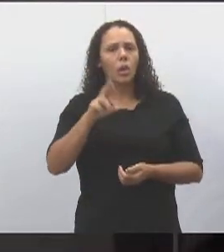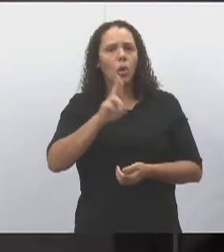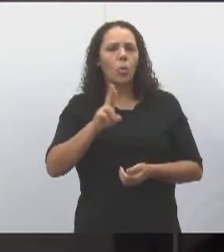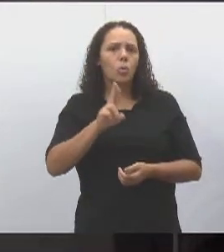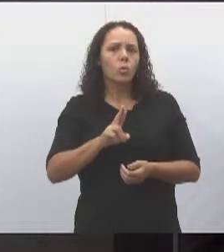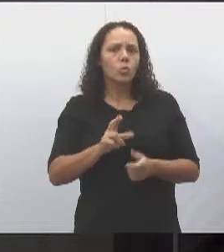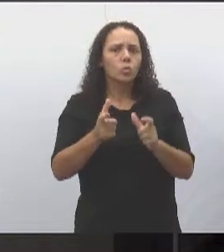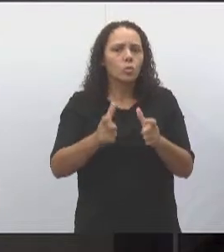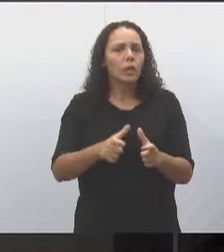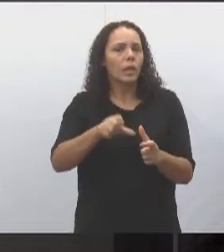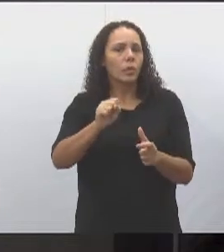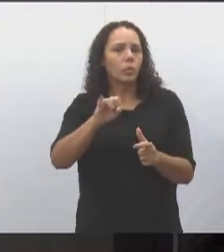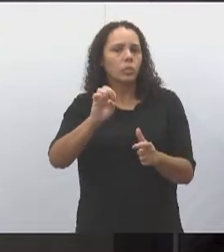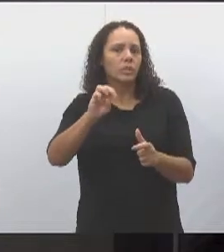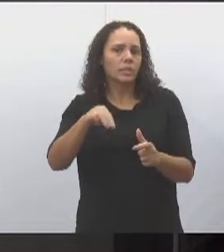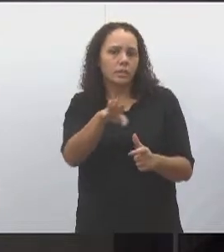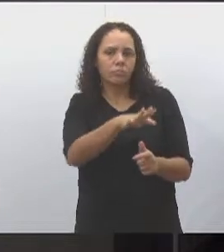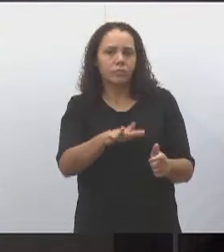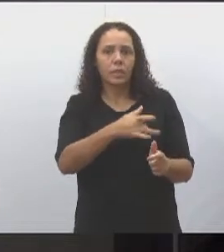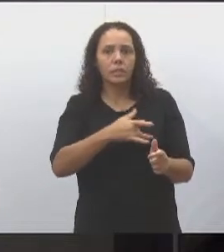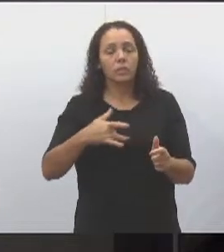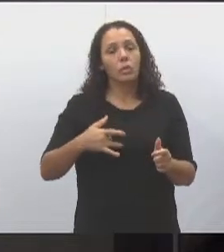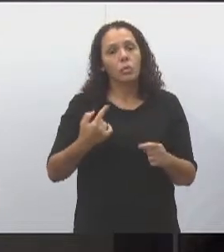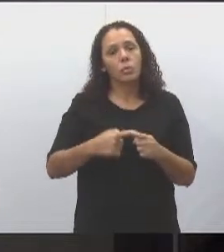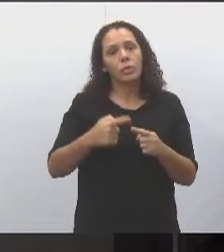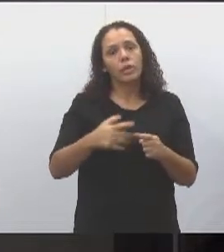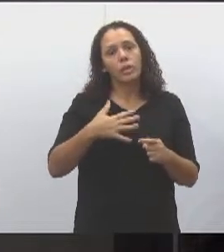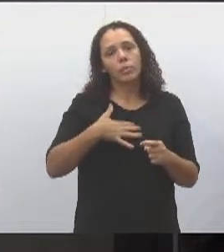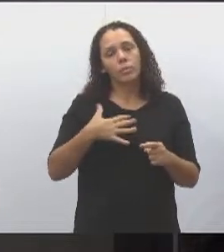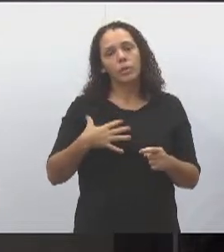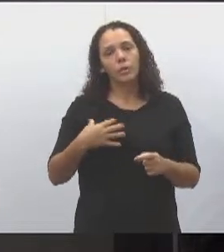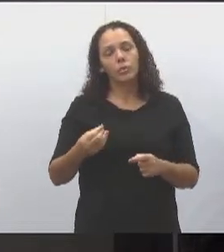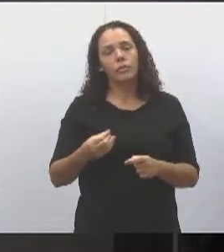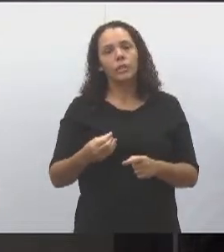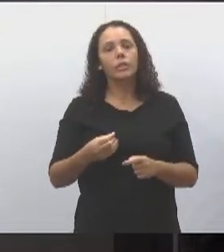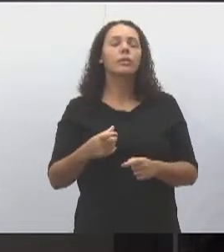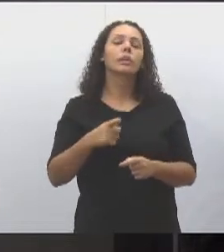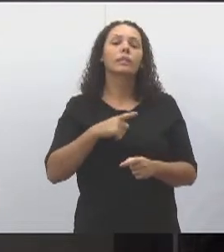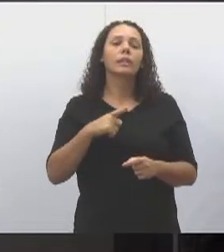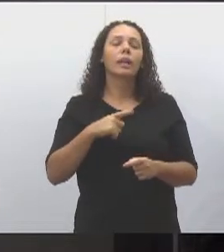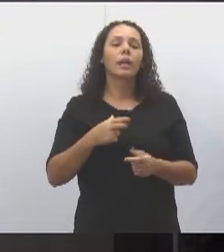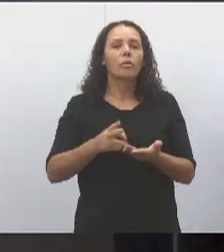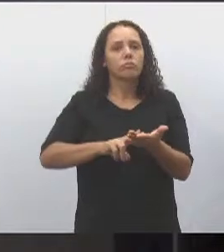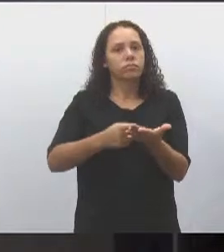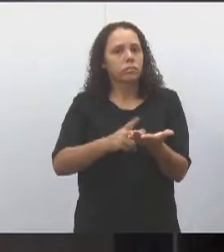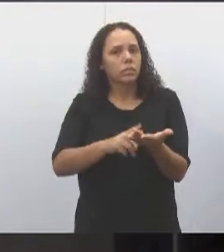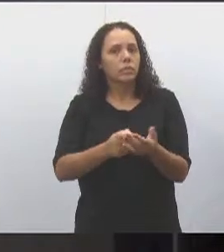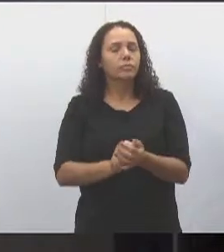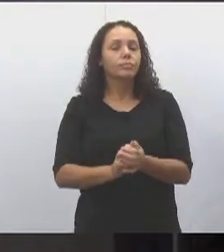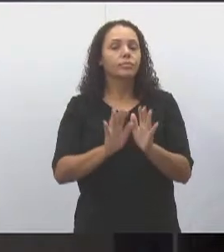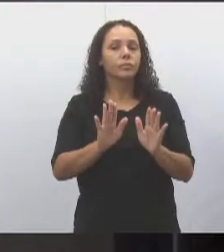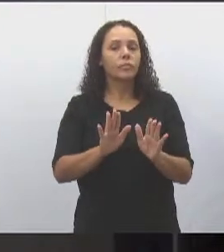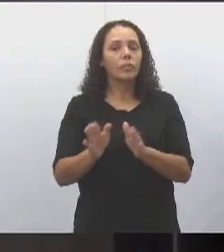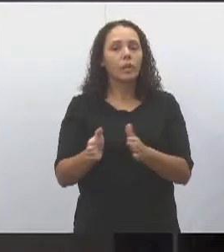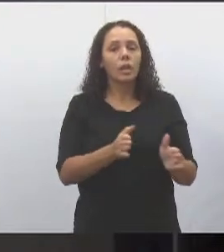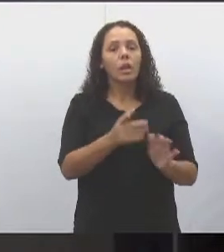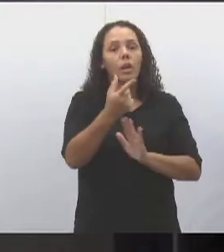área da saúde, principalmente por causa do meu filho que tem crise convulsiva. Dentro do orçamento à